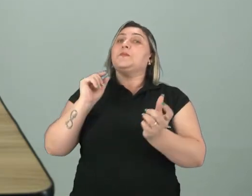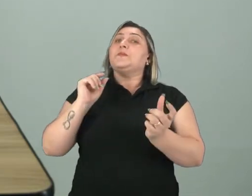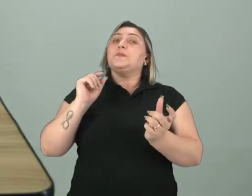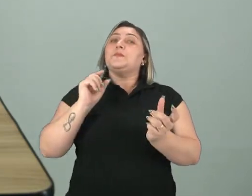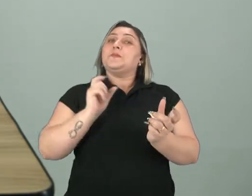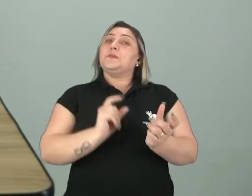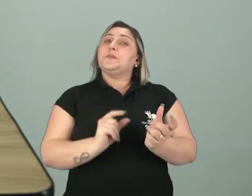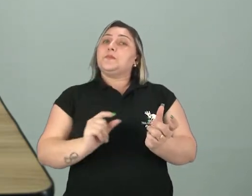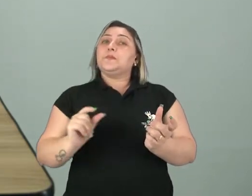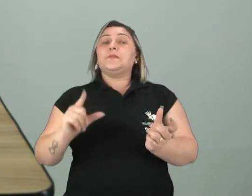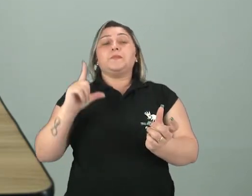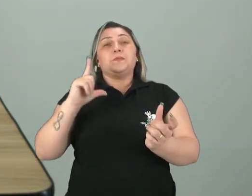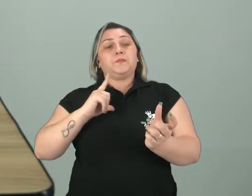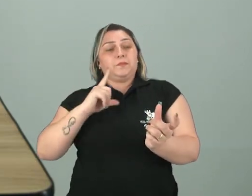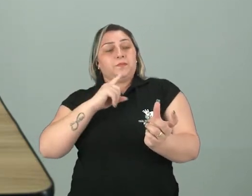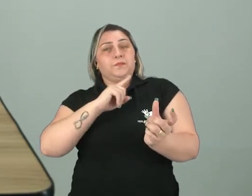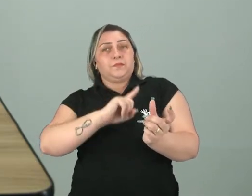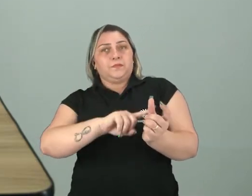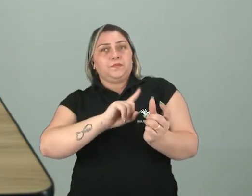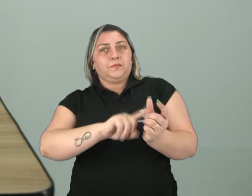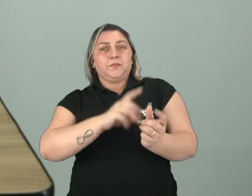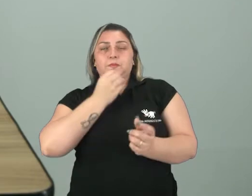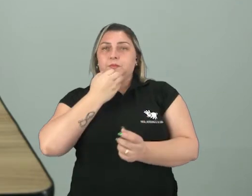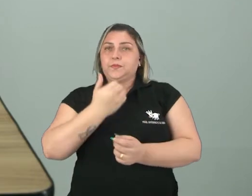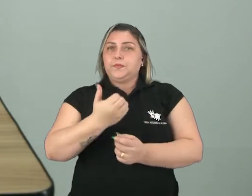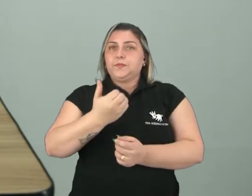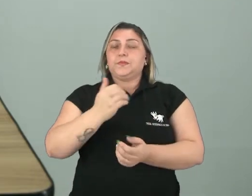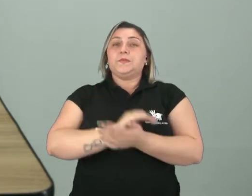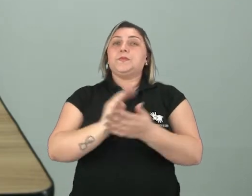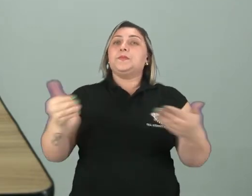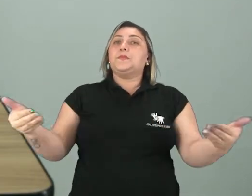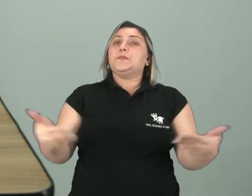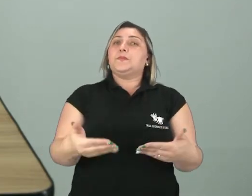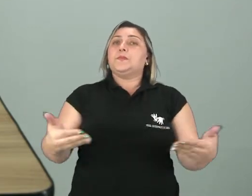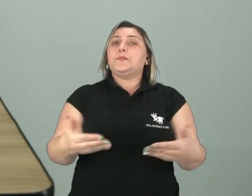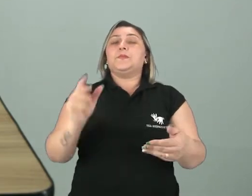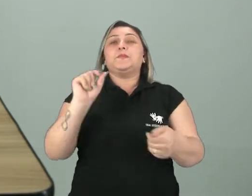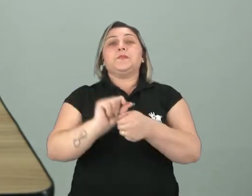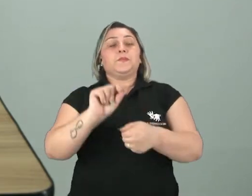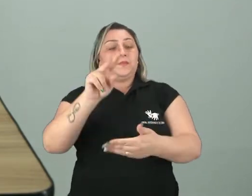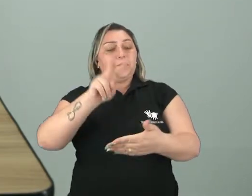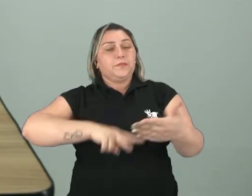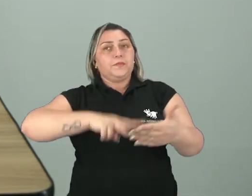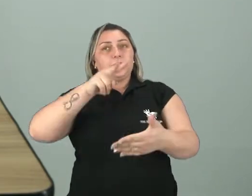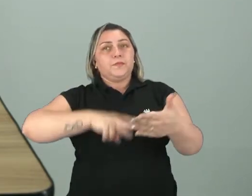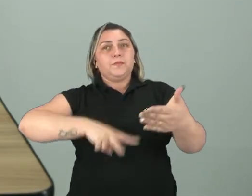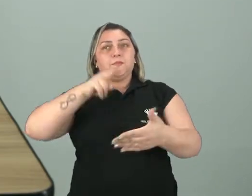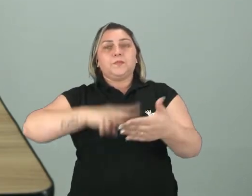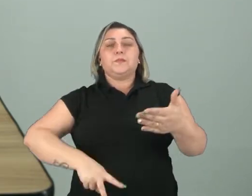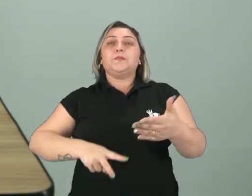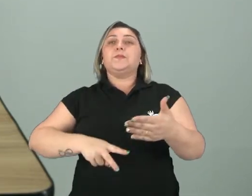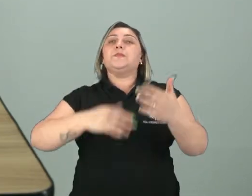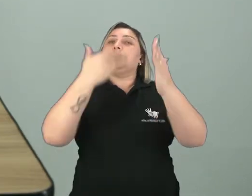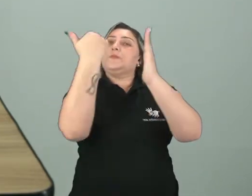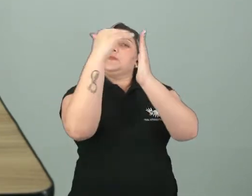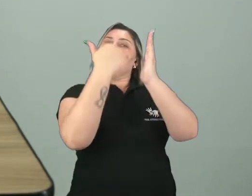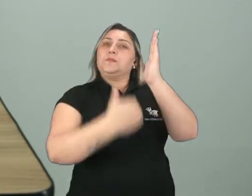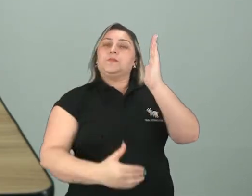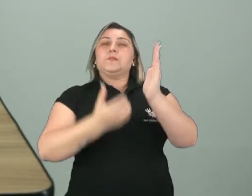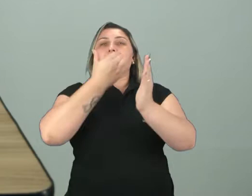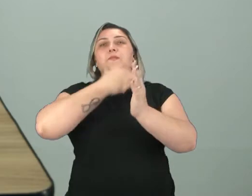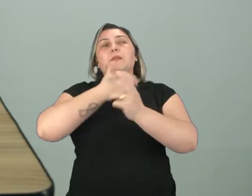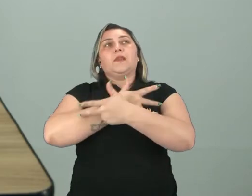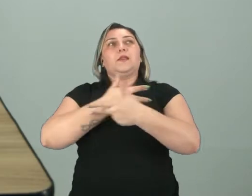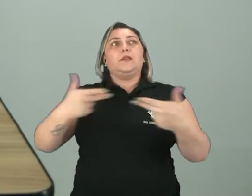som que que tem umas palavras muito bem agora nós vamos fazer a leitura de uma lista de